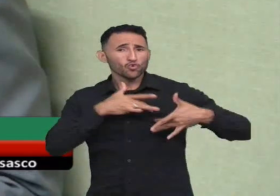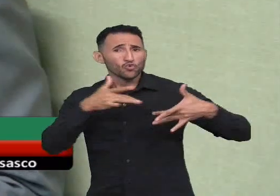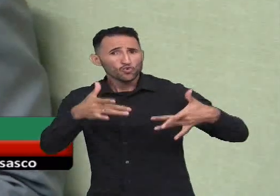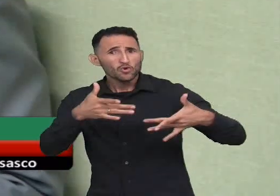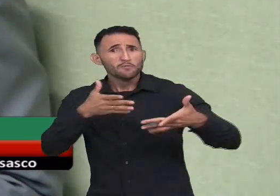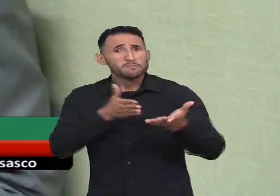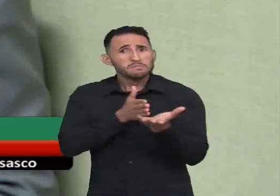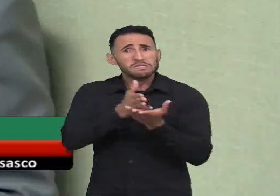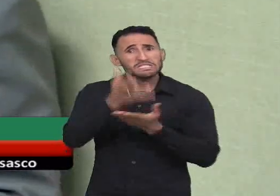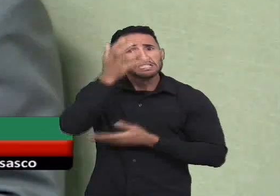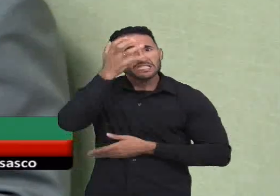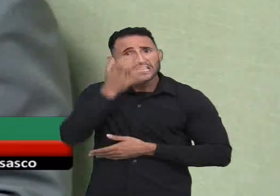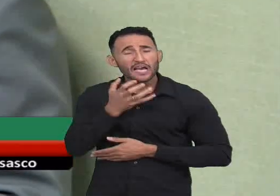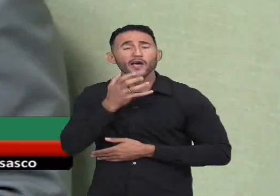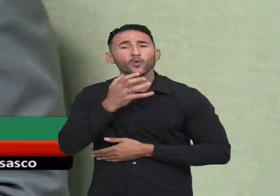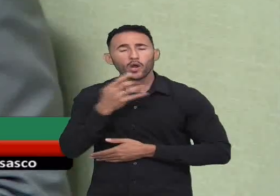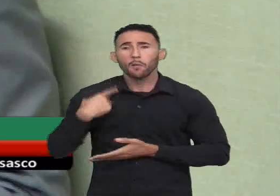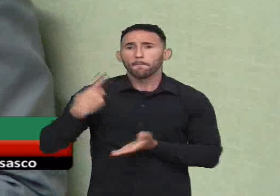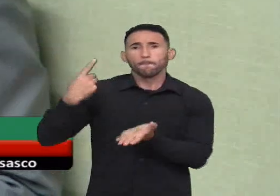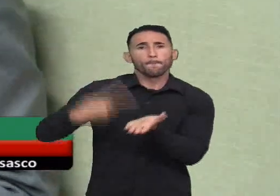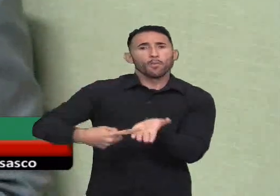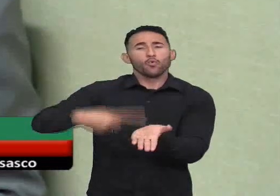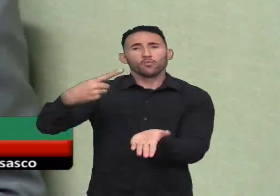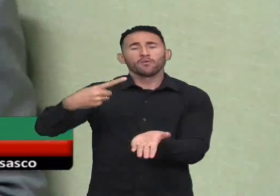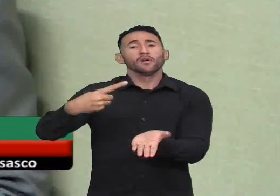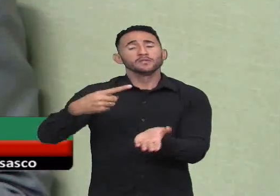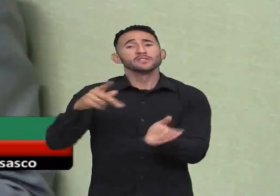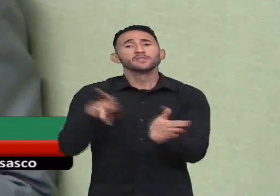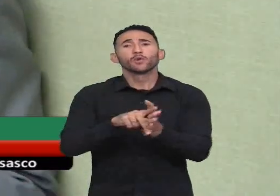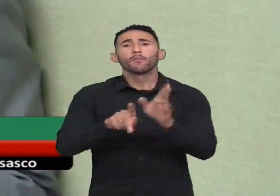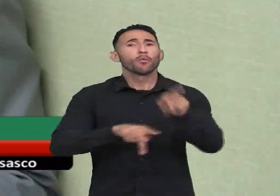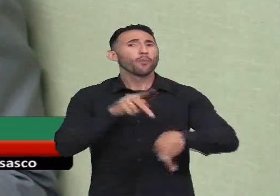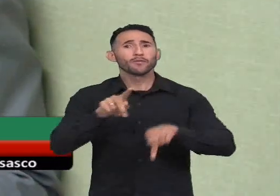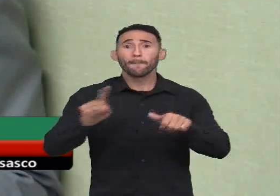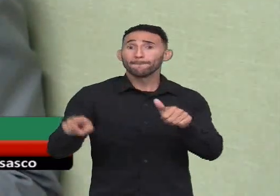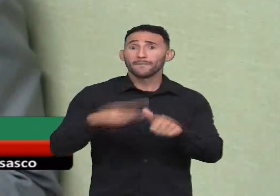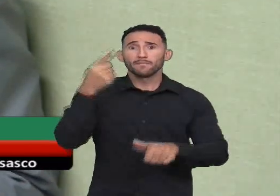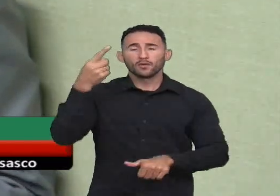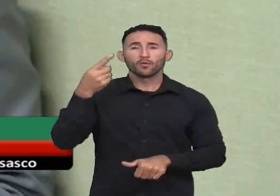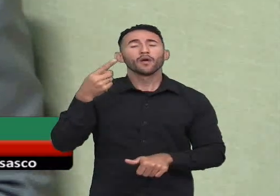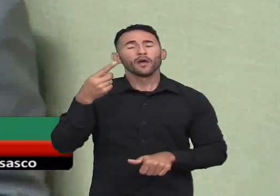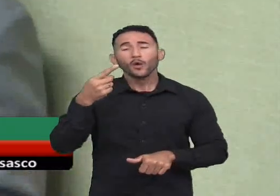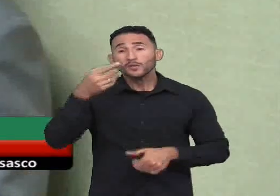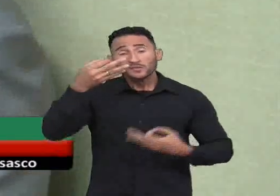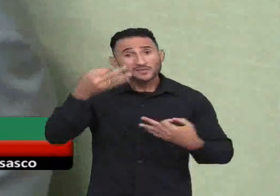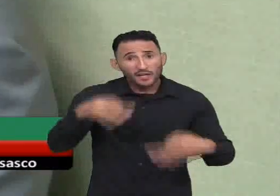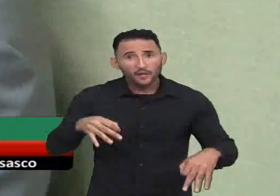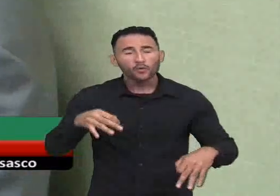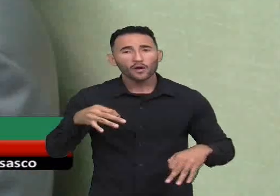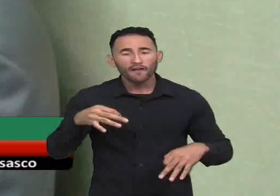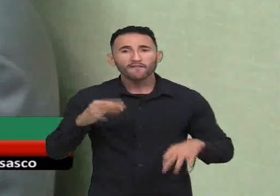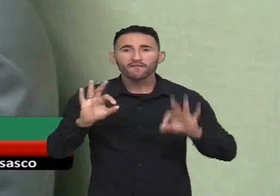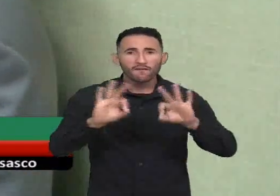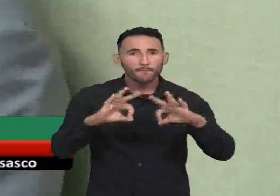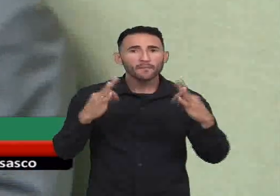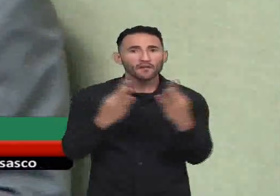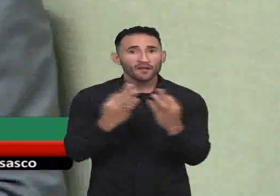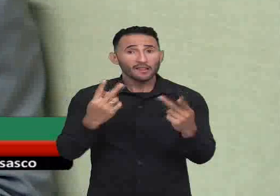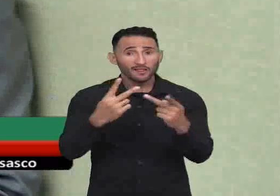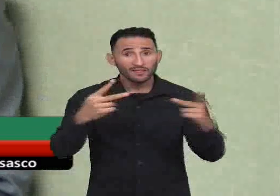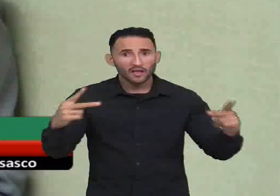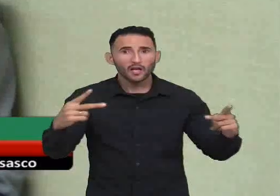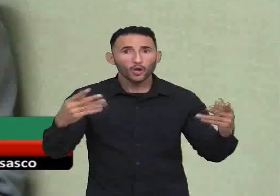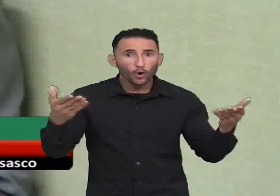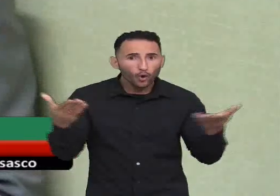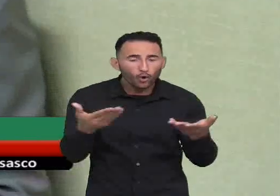uma pessoa que coloca o compromisso em prol da população em primeiro lugar. Eu tenho certeza que a família dele está hoje muito